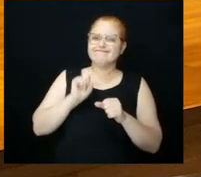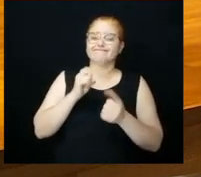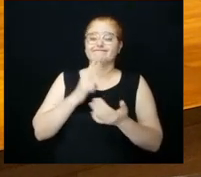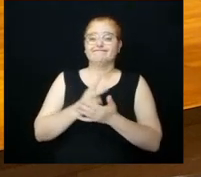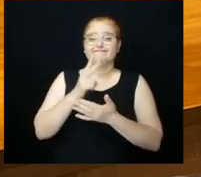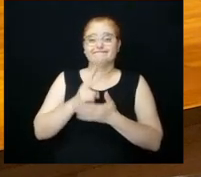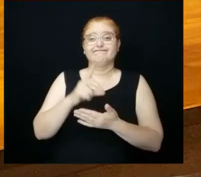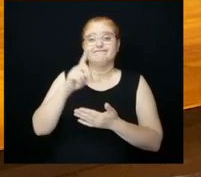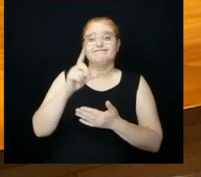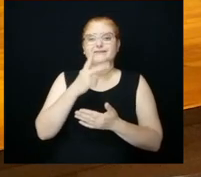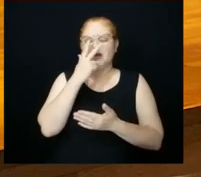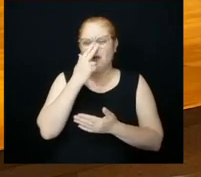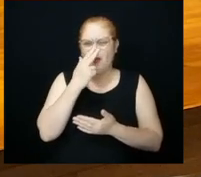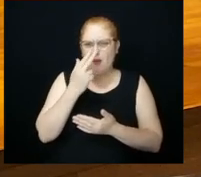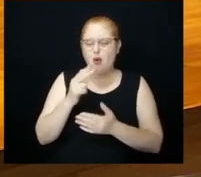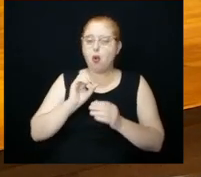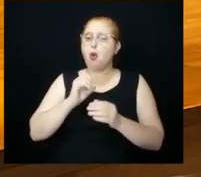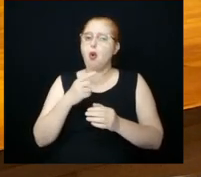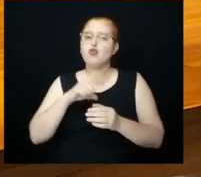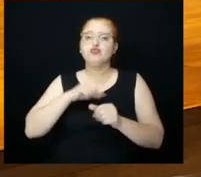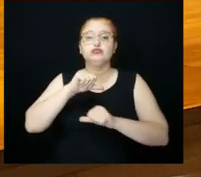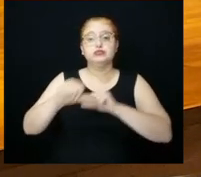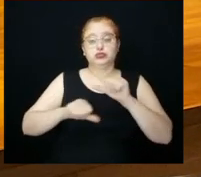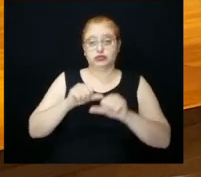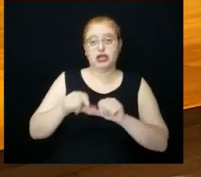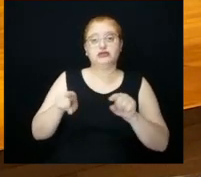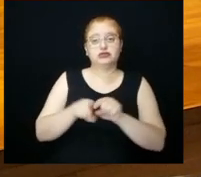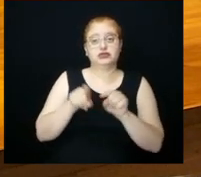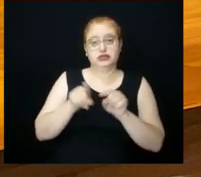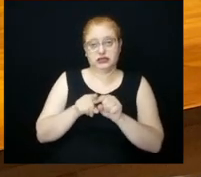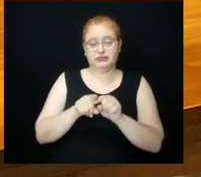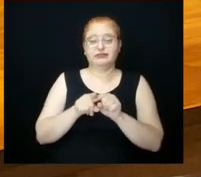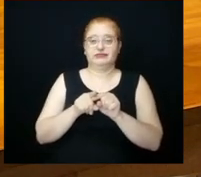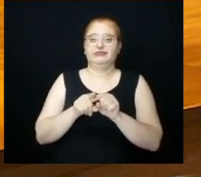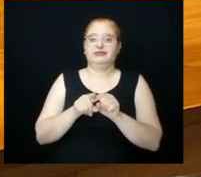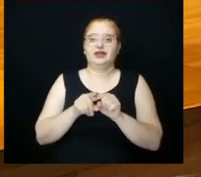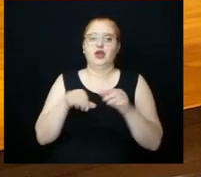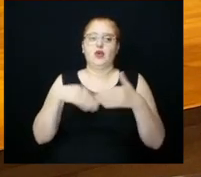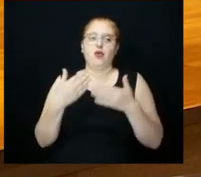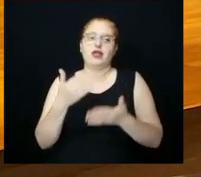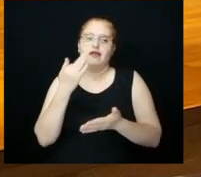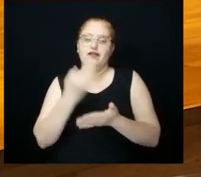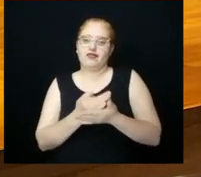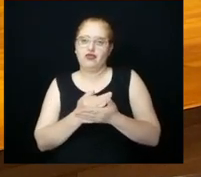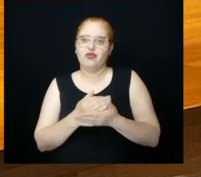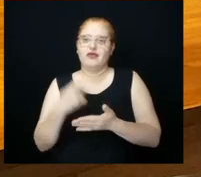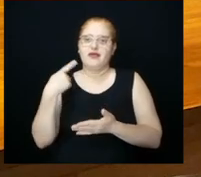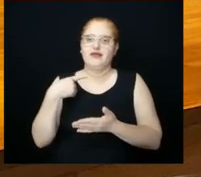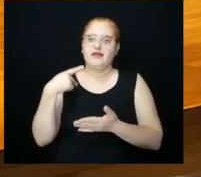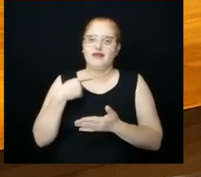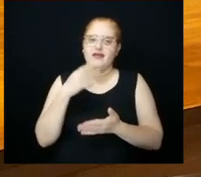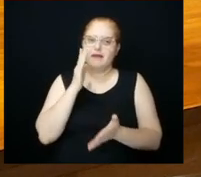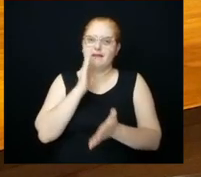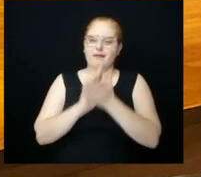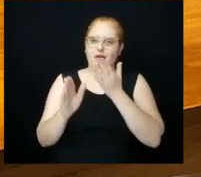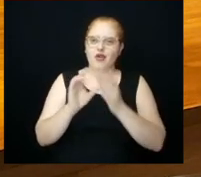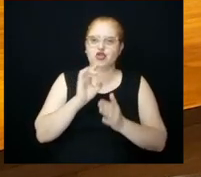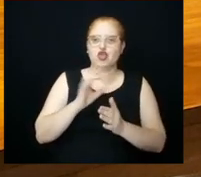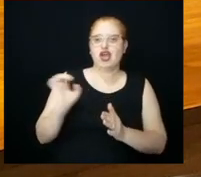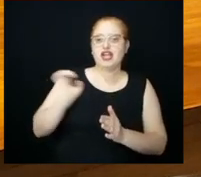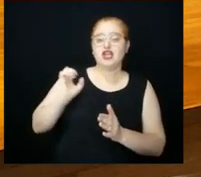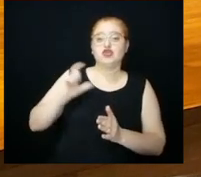sempre tinha sido daquele jeito ou tinha mudado tanto em sua ausência? Quando Ifemelu fora embora, só os ricos